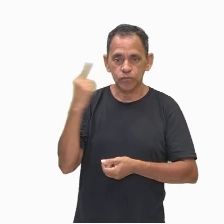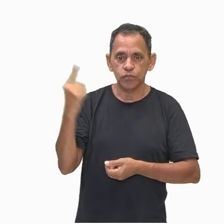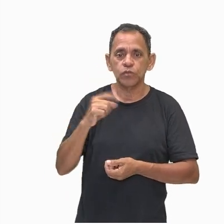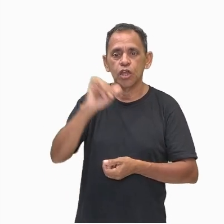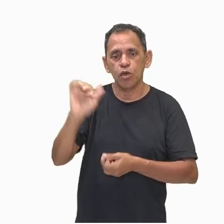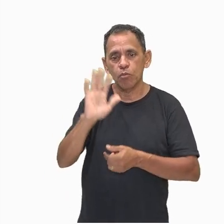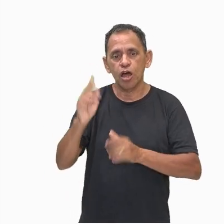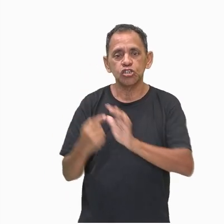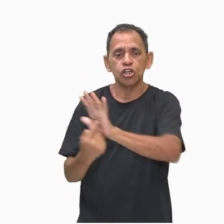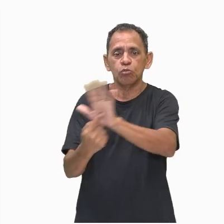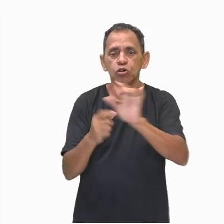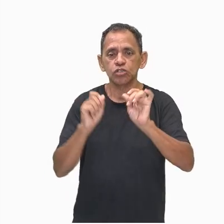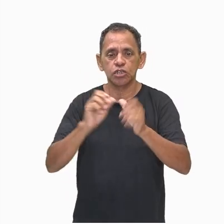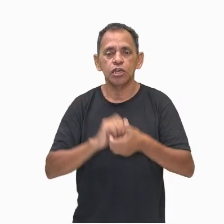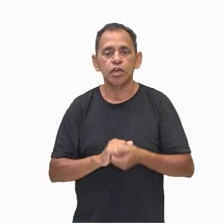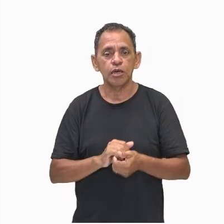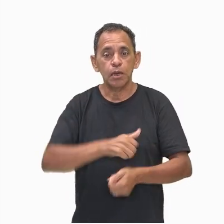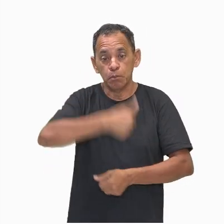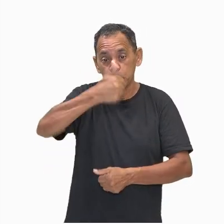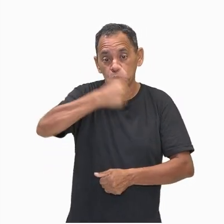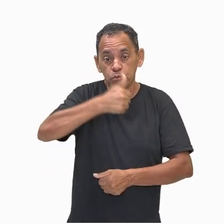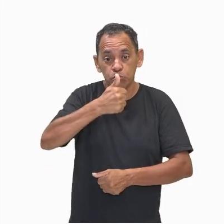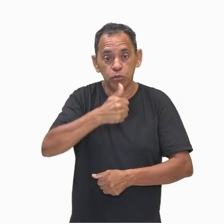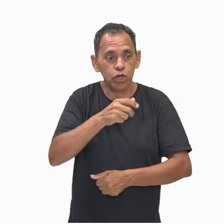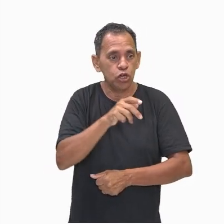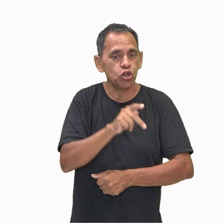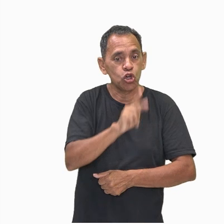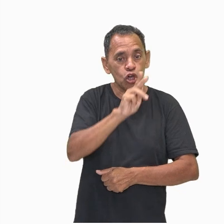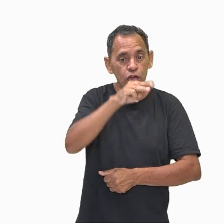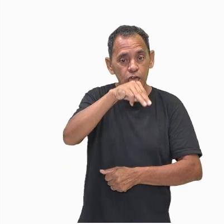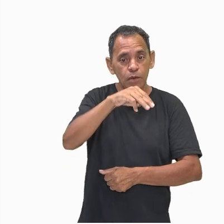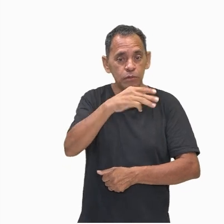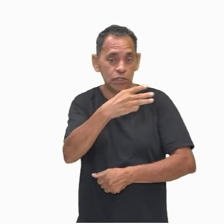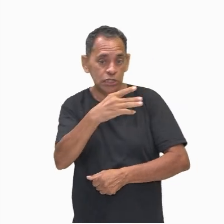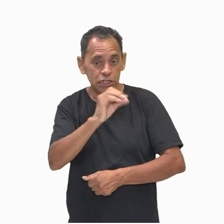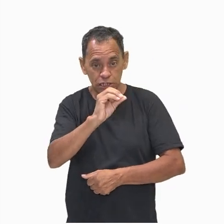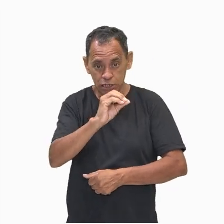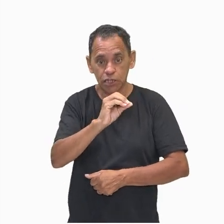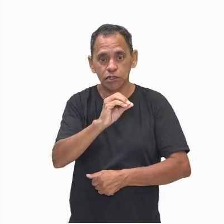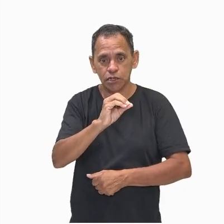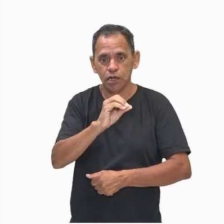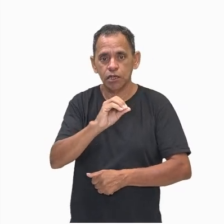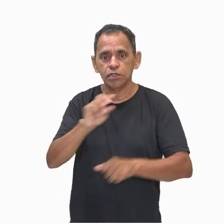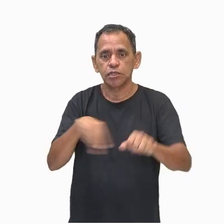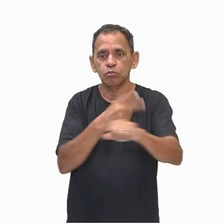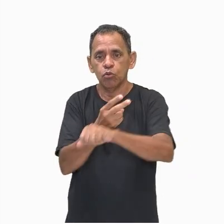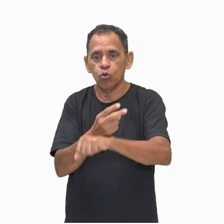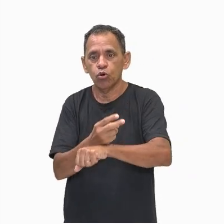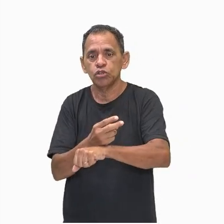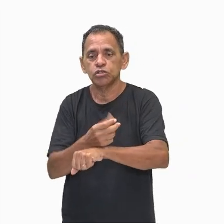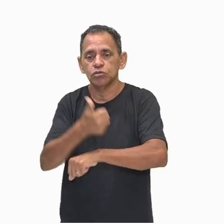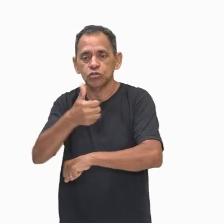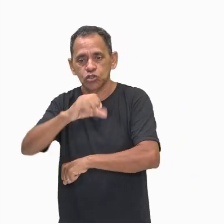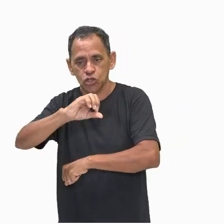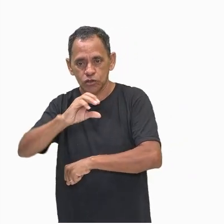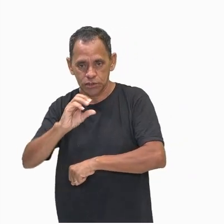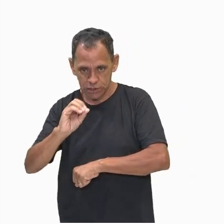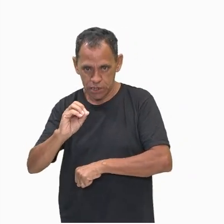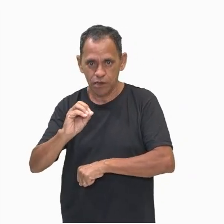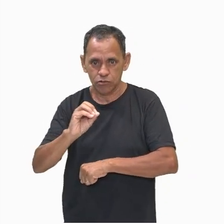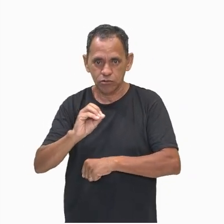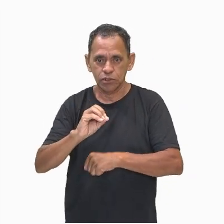estava no qum 190 portanto a a variação do espaço vai ser a posição final